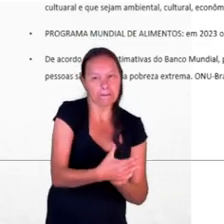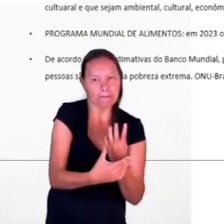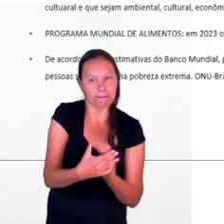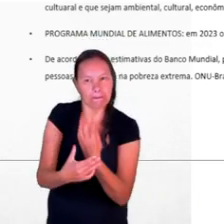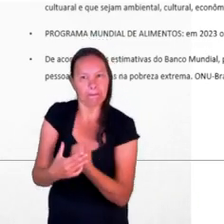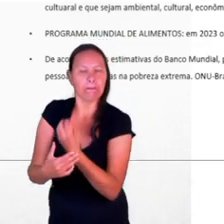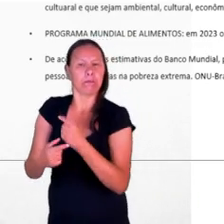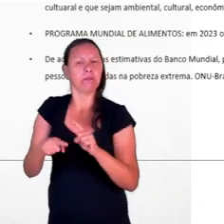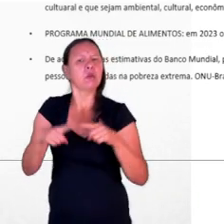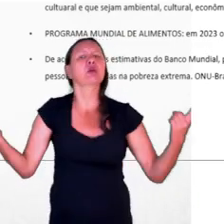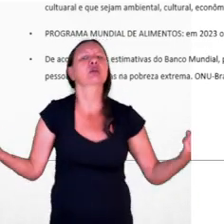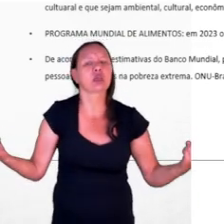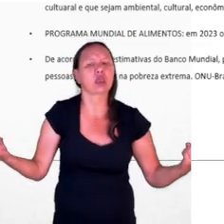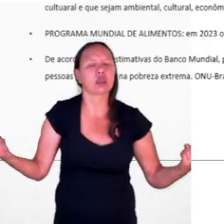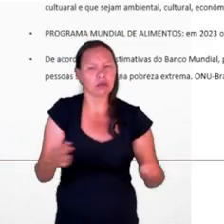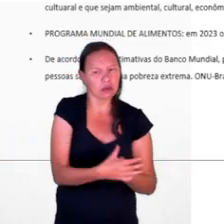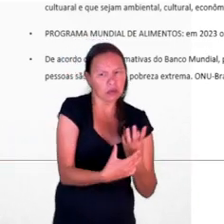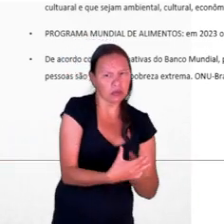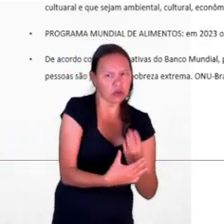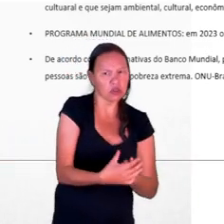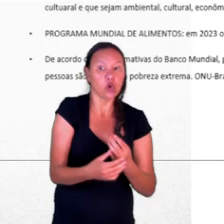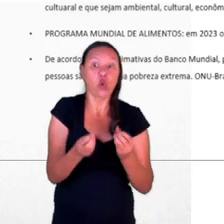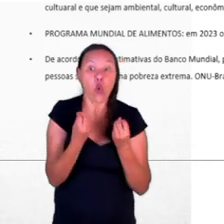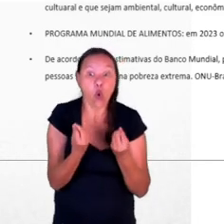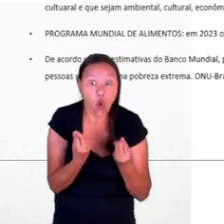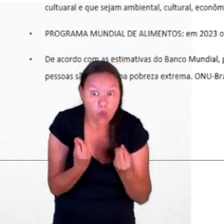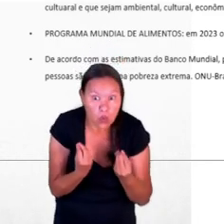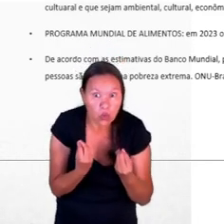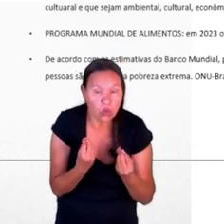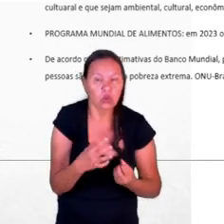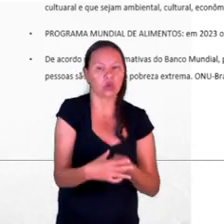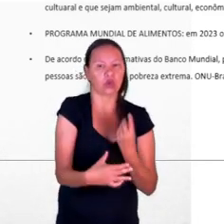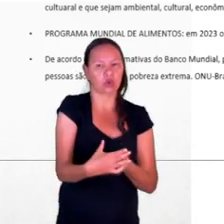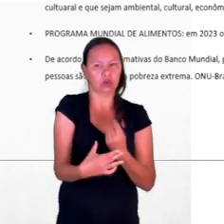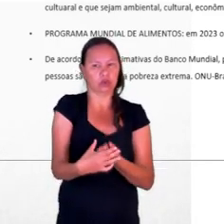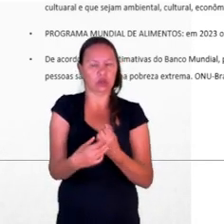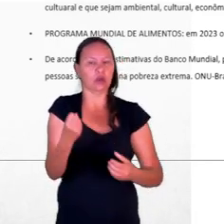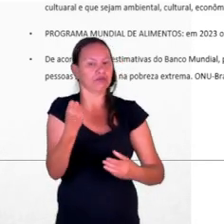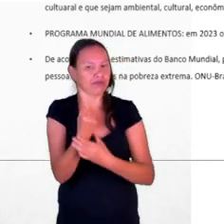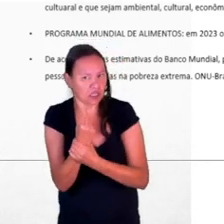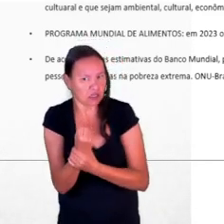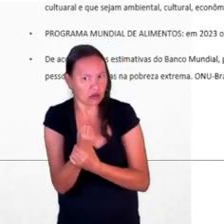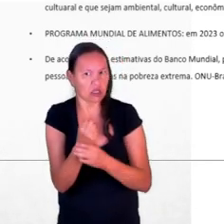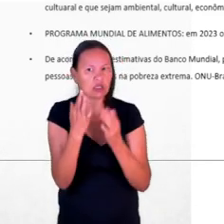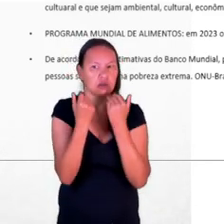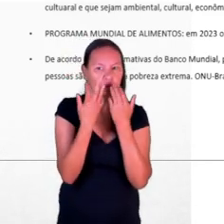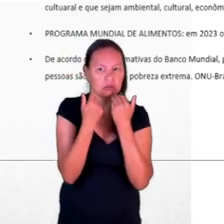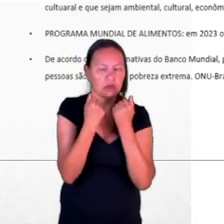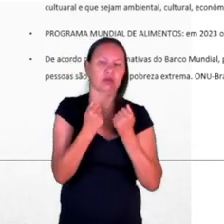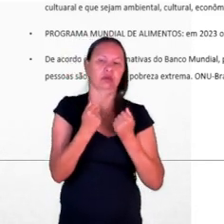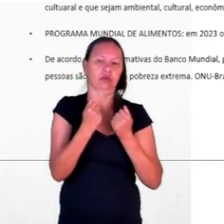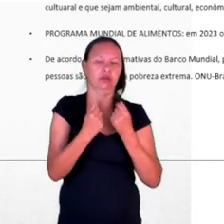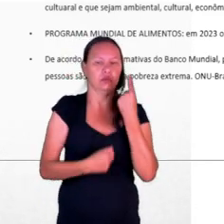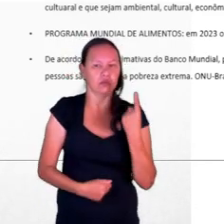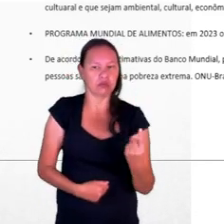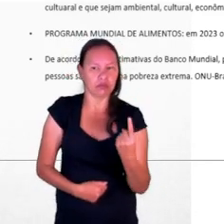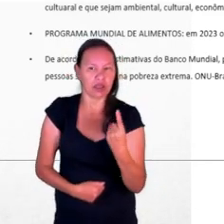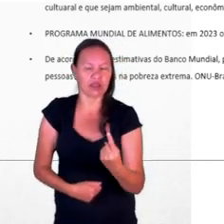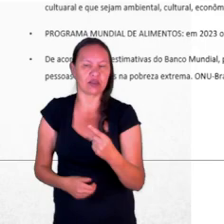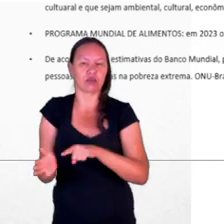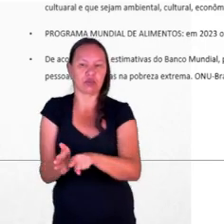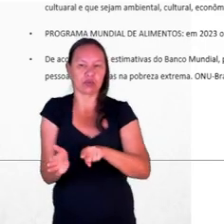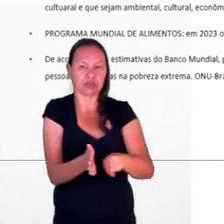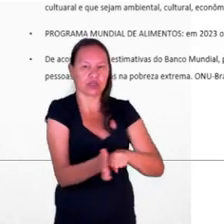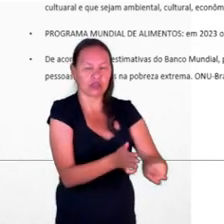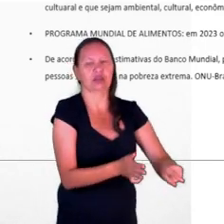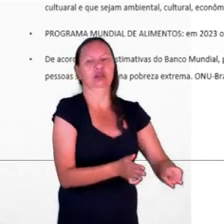quem produzir e em que condições produzir a segurança alimentar nós temos mais de um conceito eu